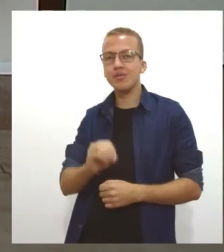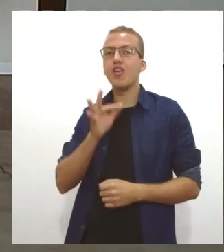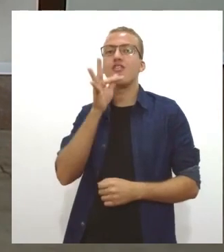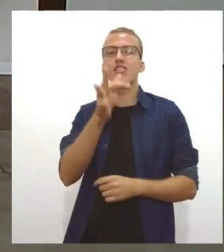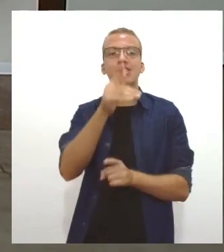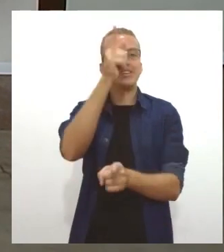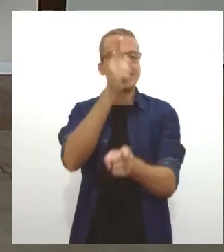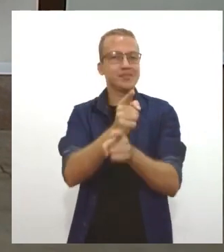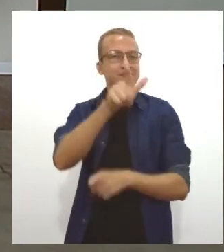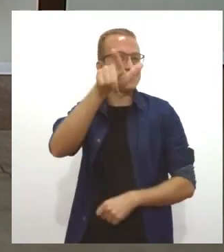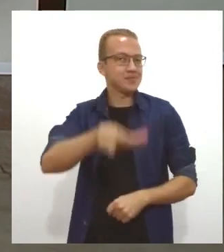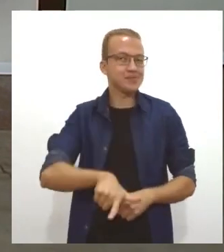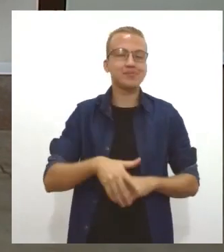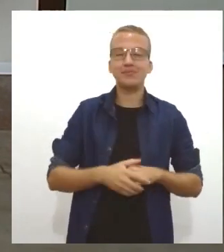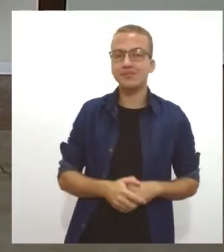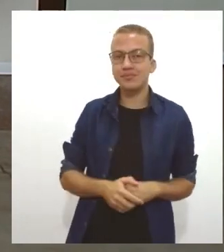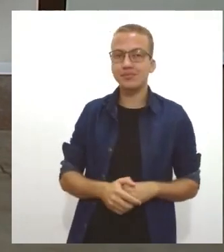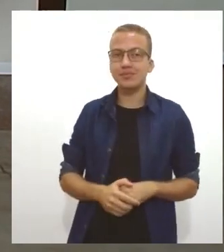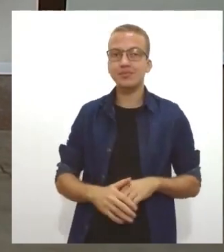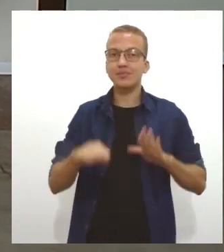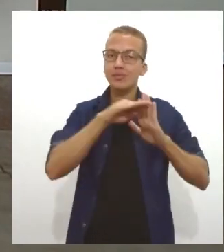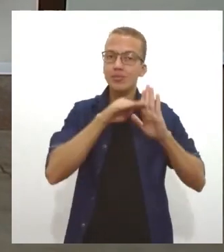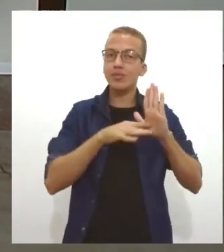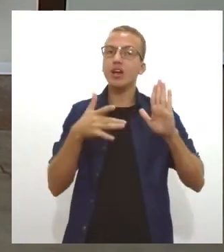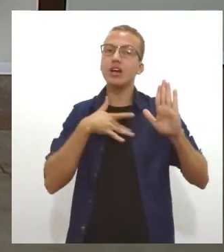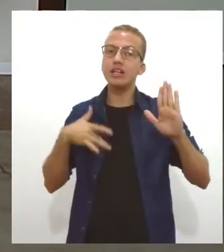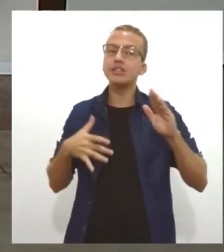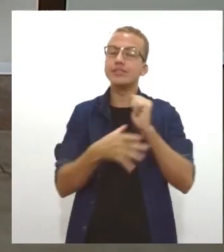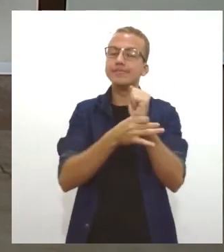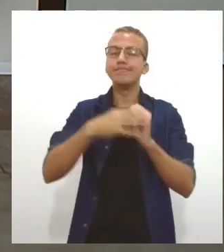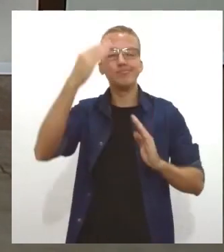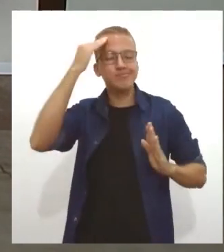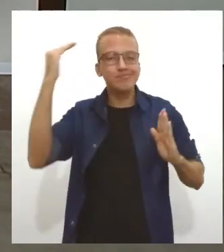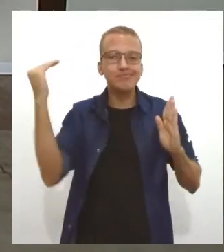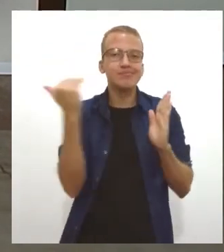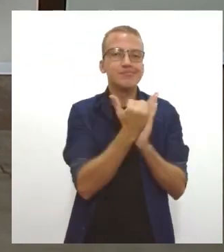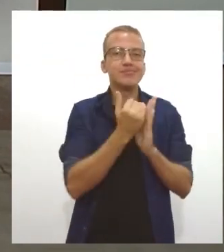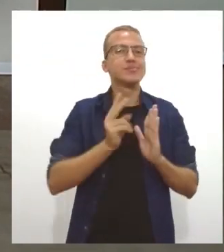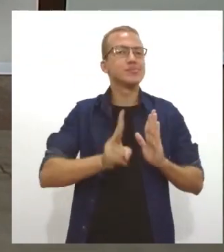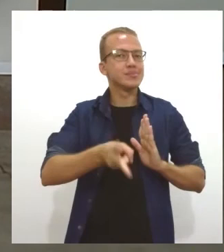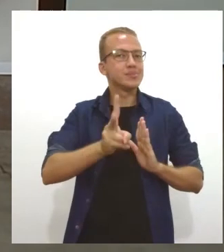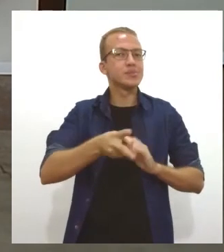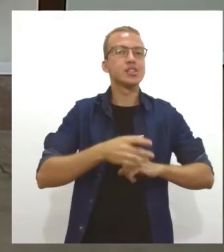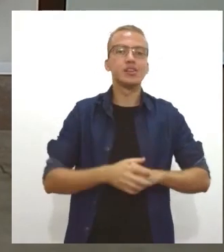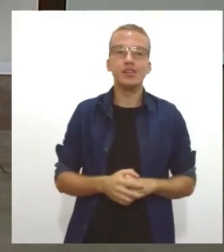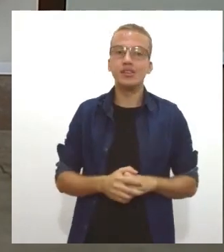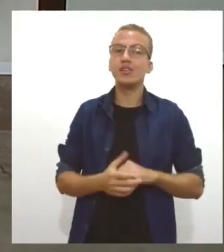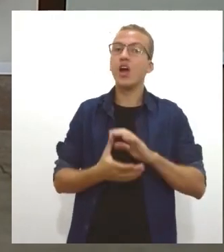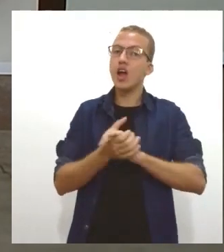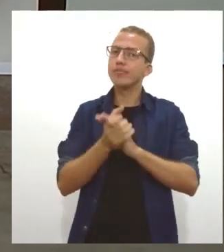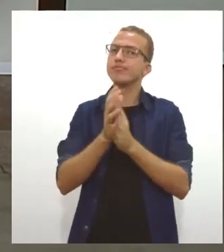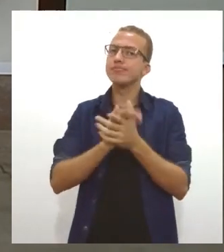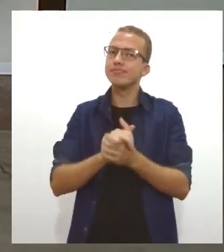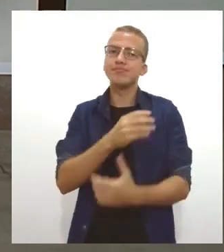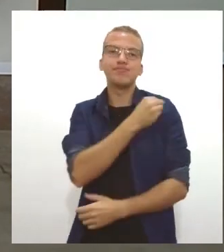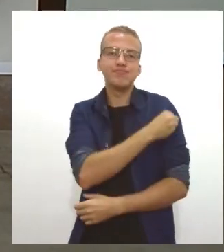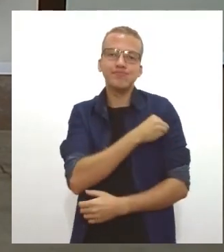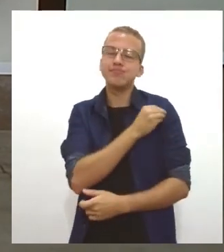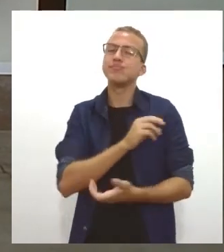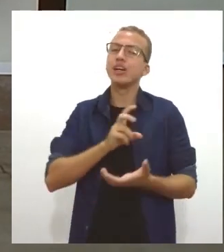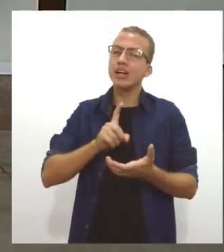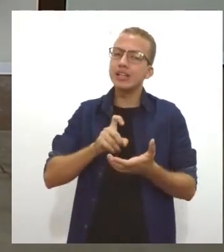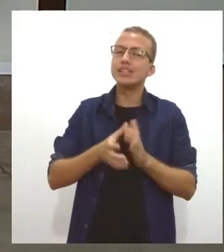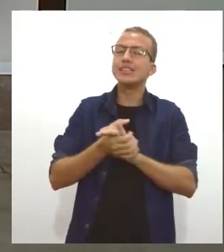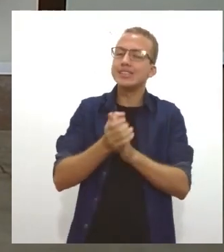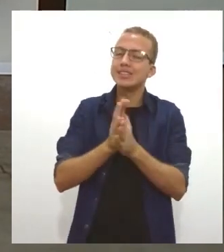no Comando. Continue respeitando as recomendações sanitárias contra a Covid-19. Vocês já sabem, lavem bem as mãos, usem álcool em gel